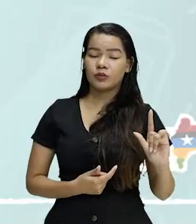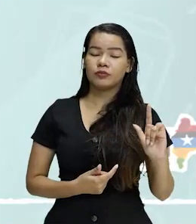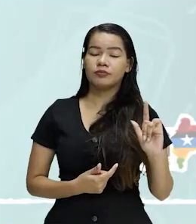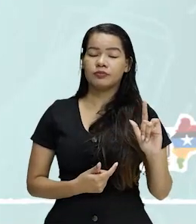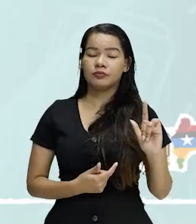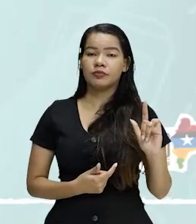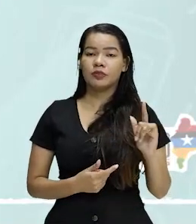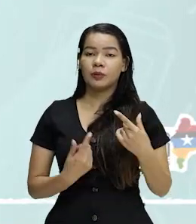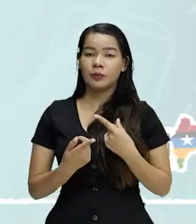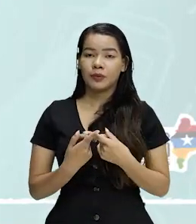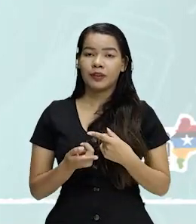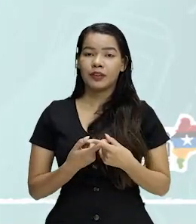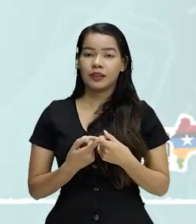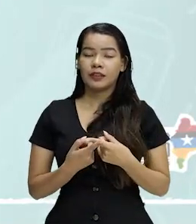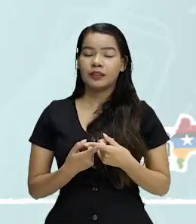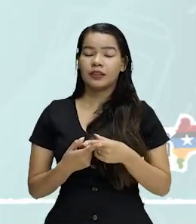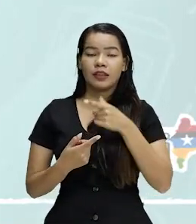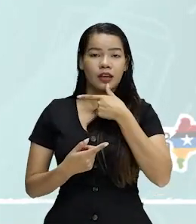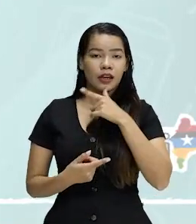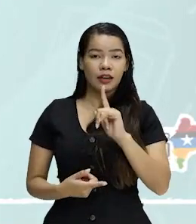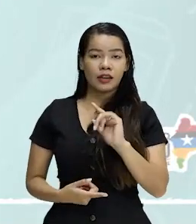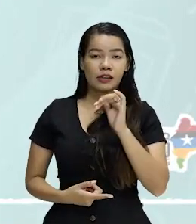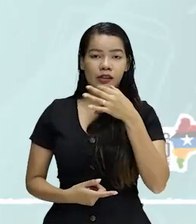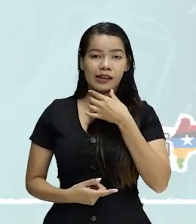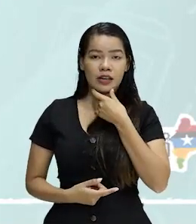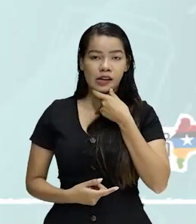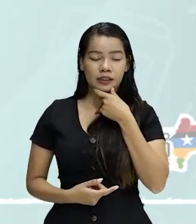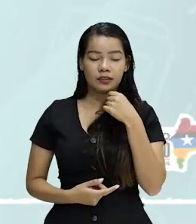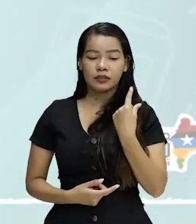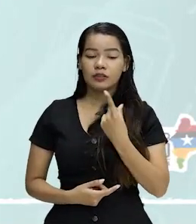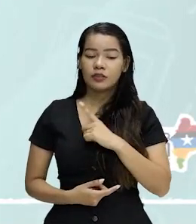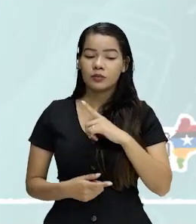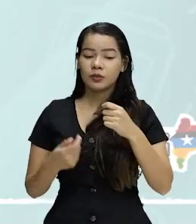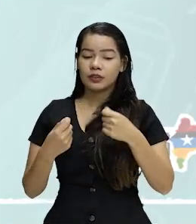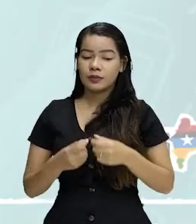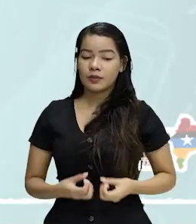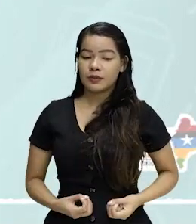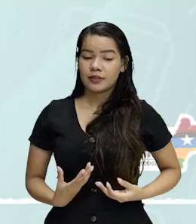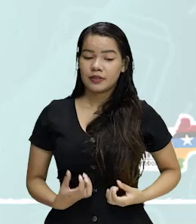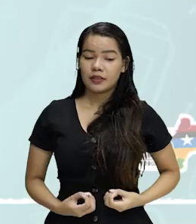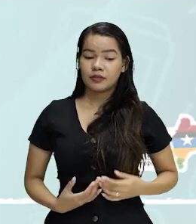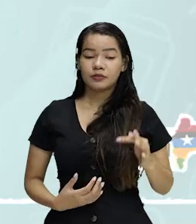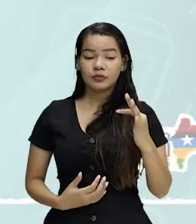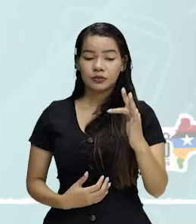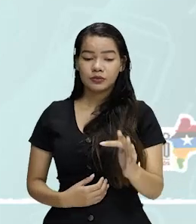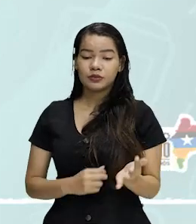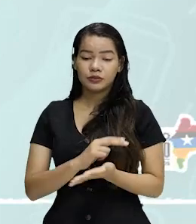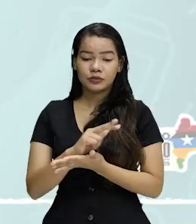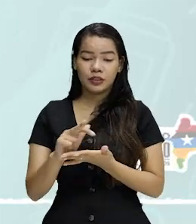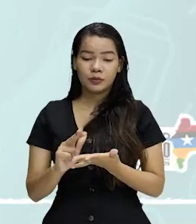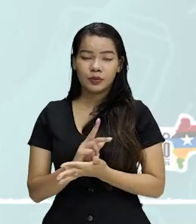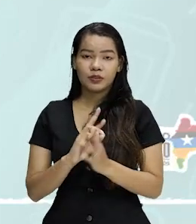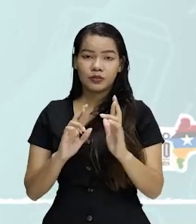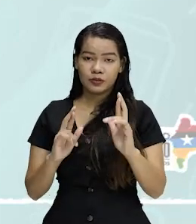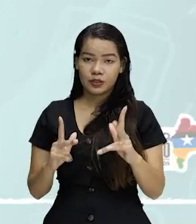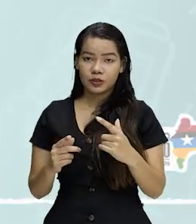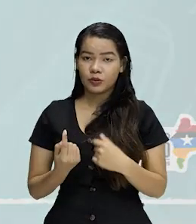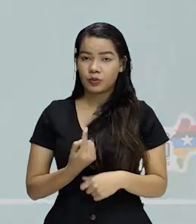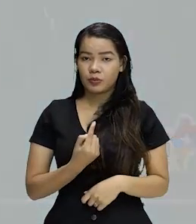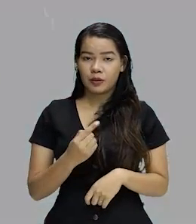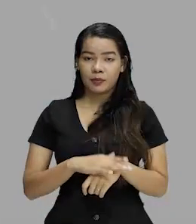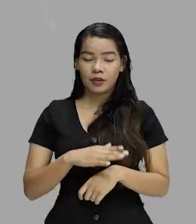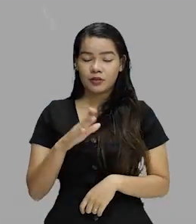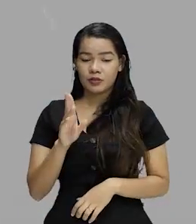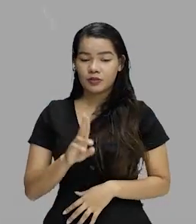língua inglesa, nós podemos expressar futuro de diversas formas. Uma das formas mais comuns, mais